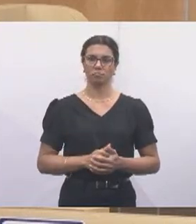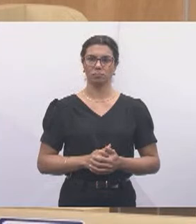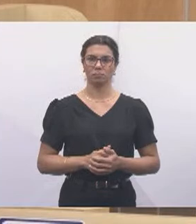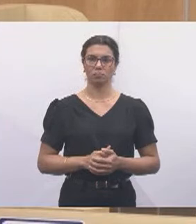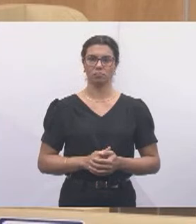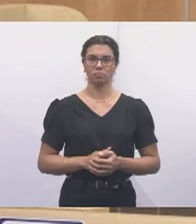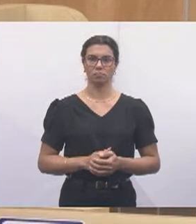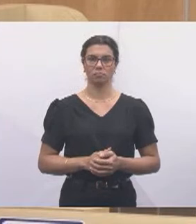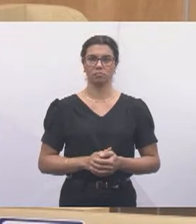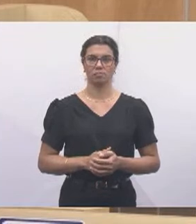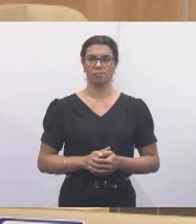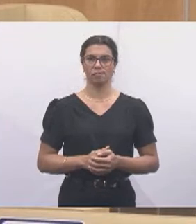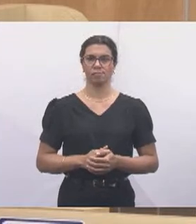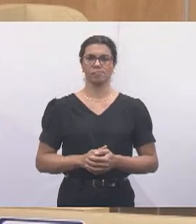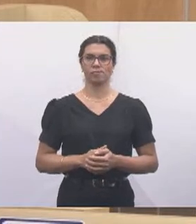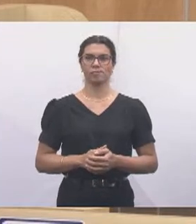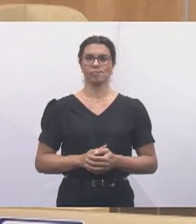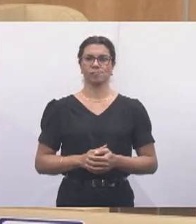que